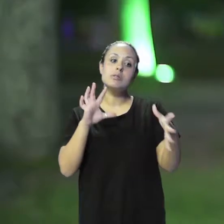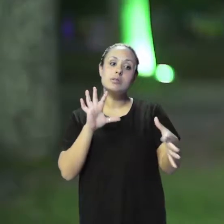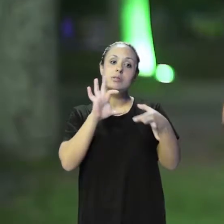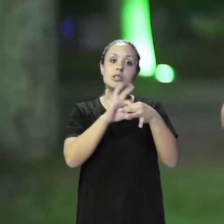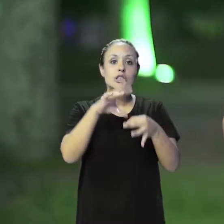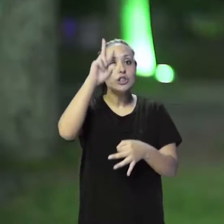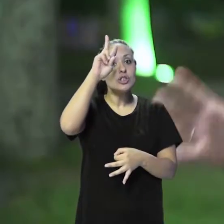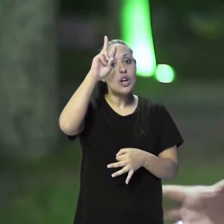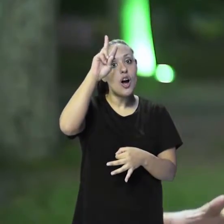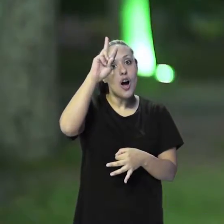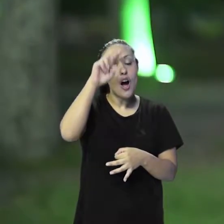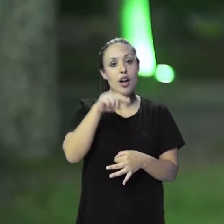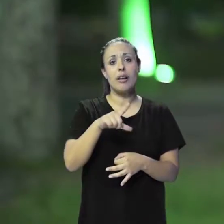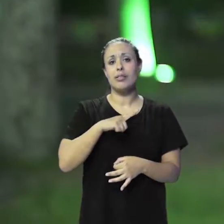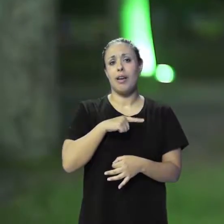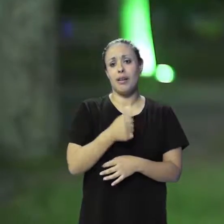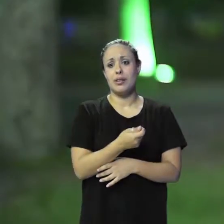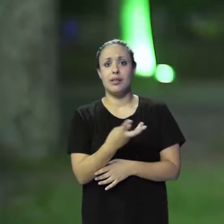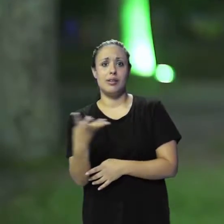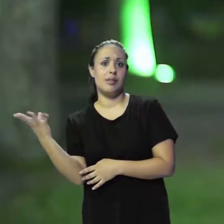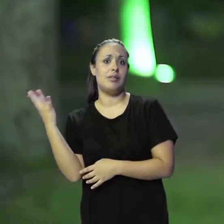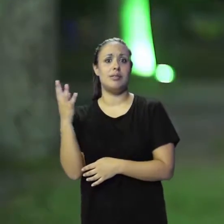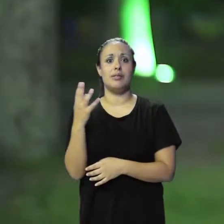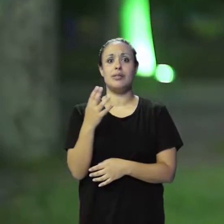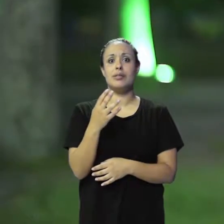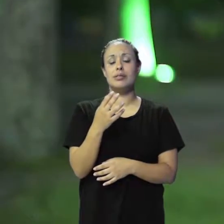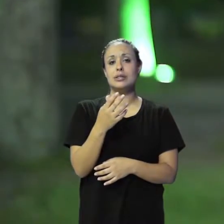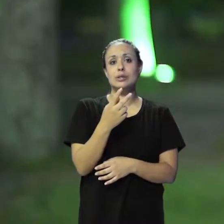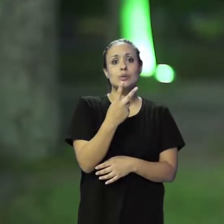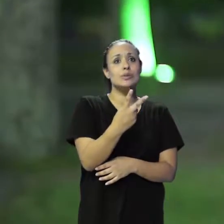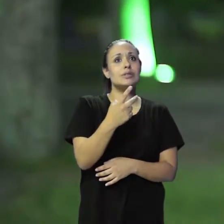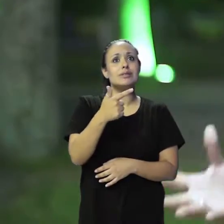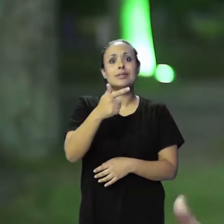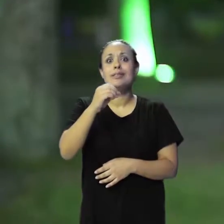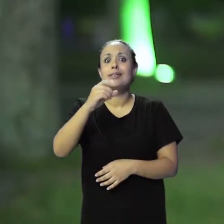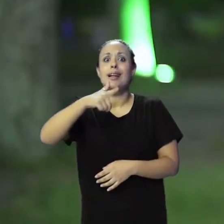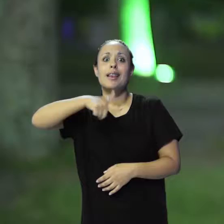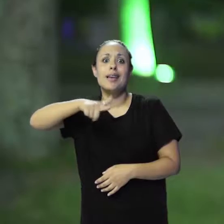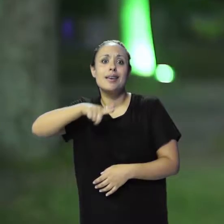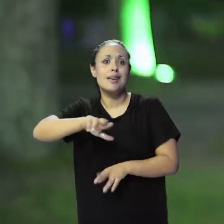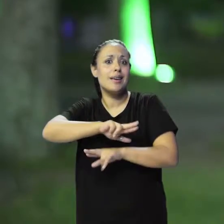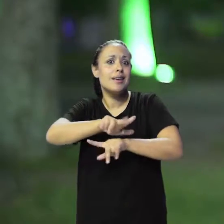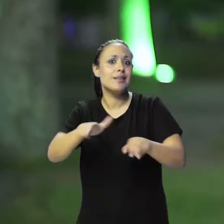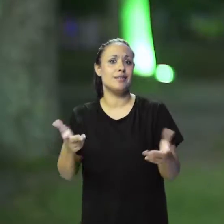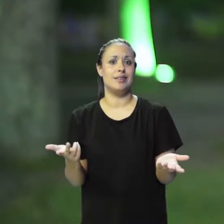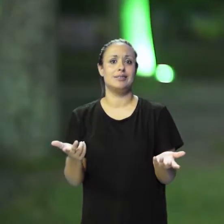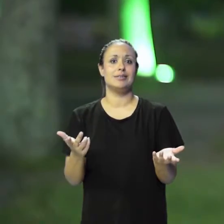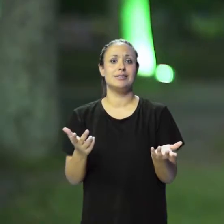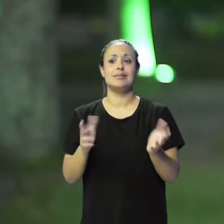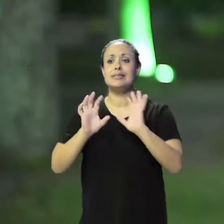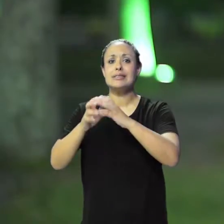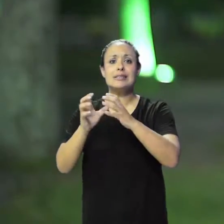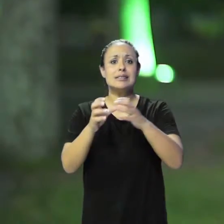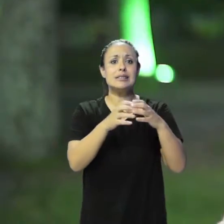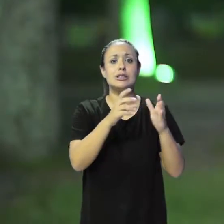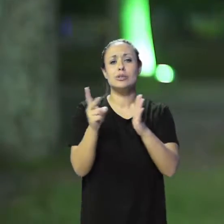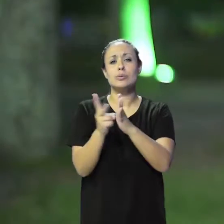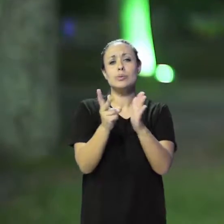dos mais de 300 povos indígenas no Brasil, com mais de 270 línguas